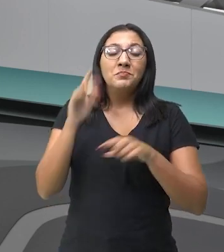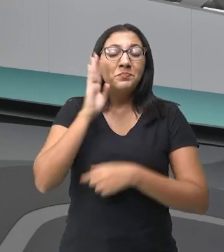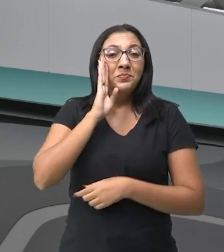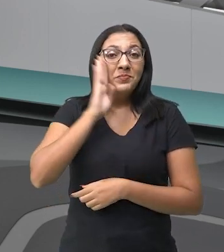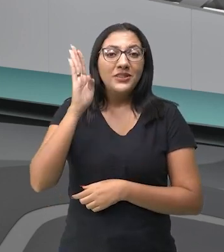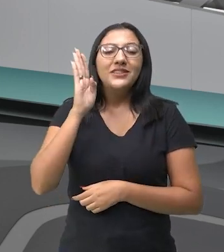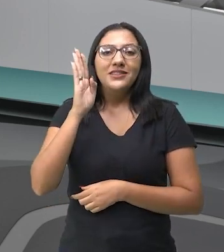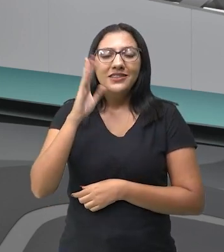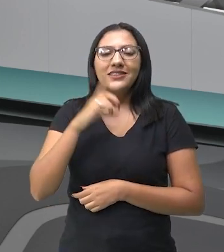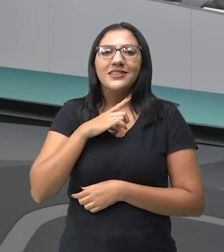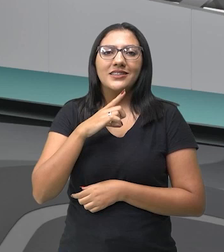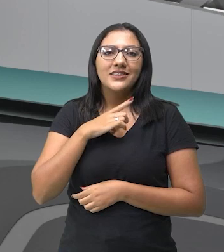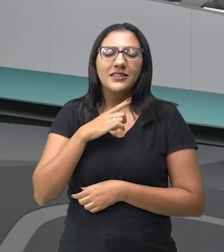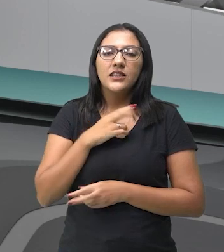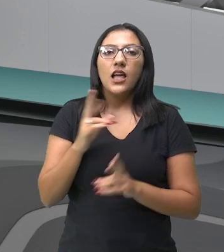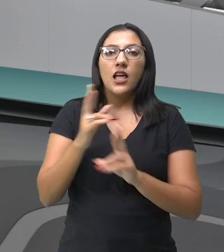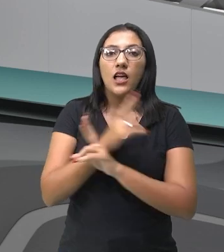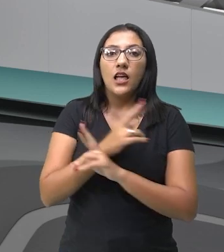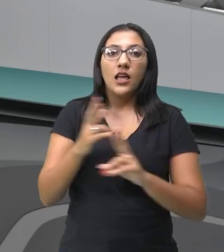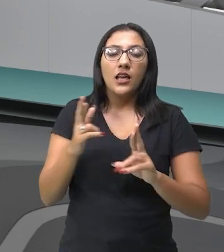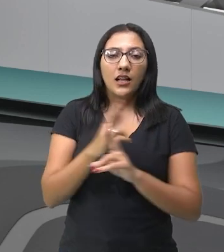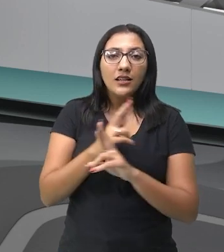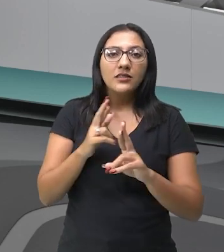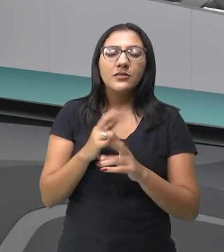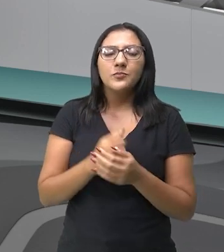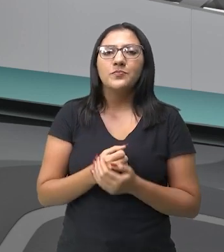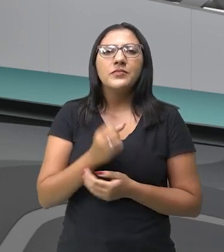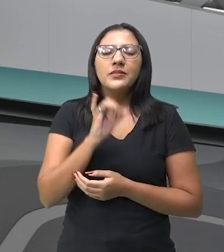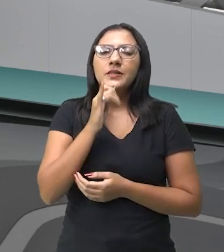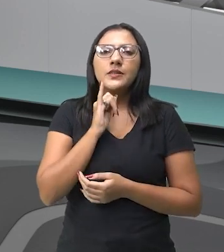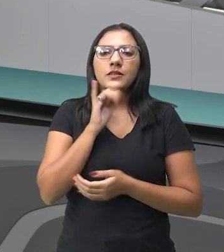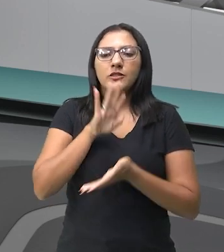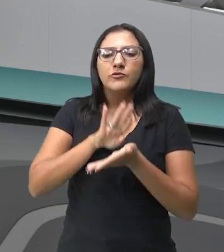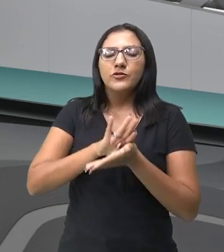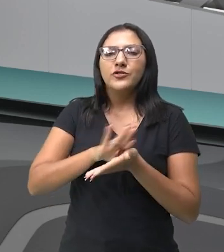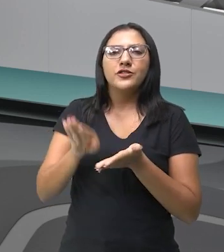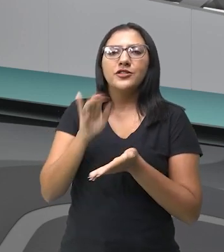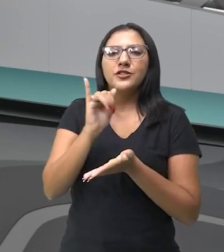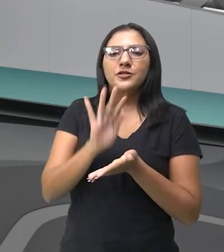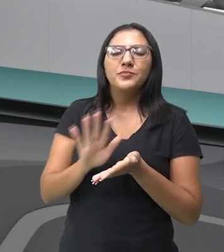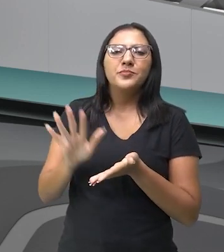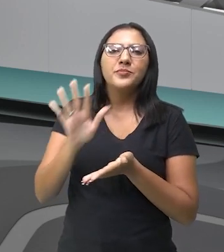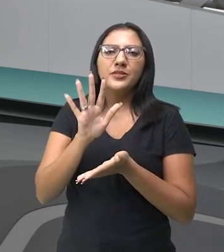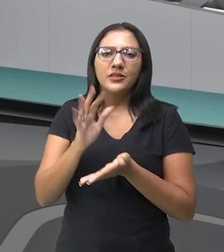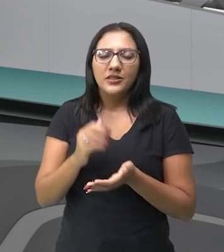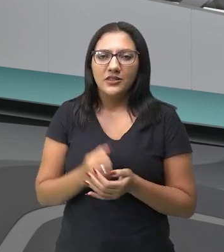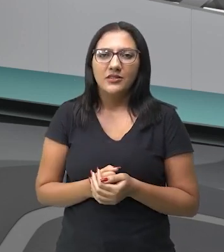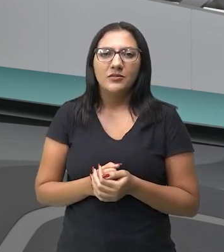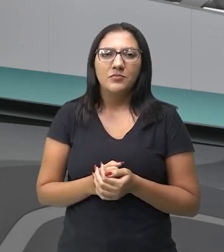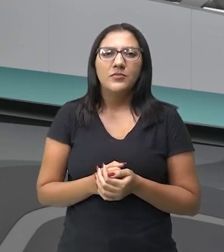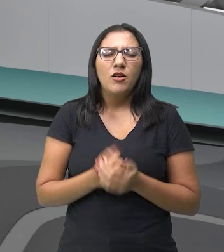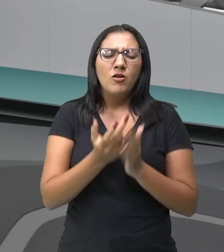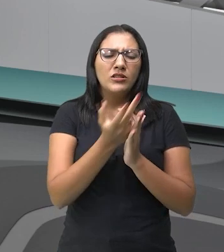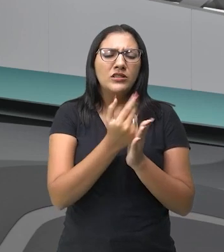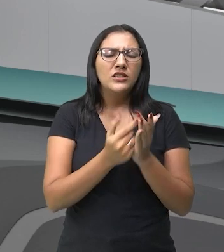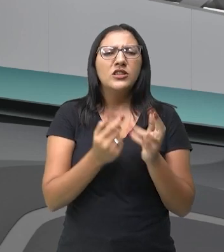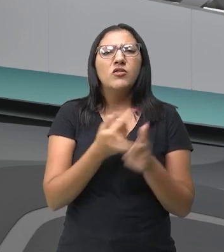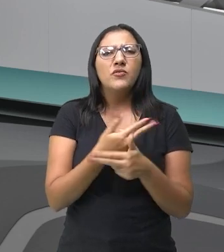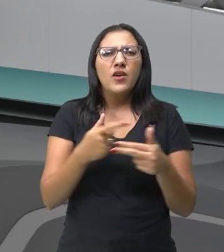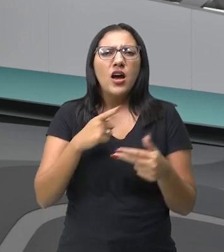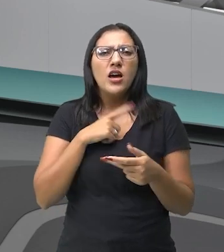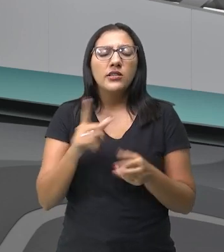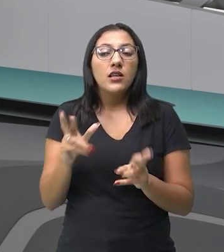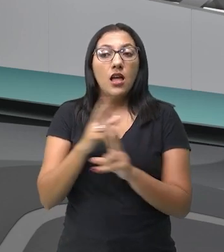que relacionam essas informações com a temática do que ela trata, que é a questão do tabagismo. Então notem que realmente